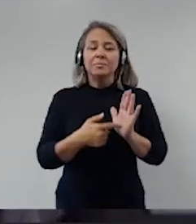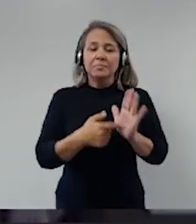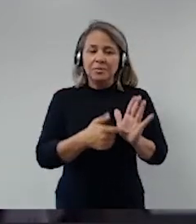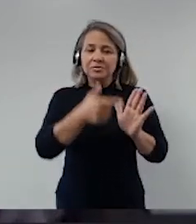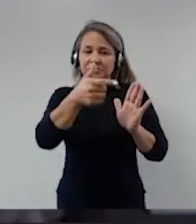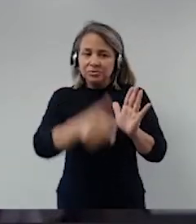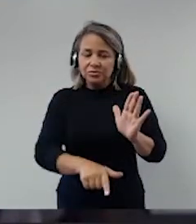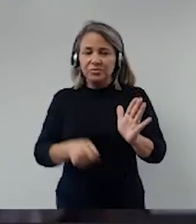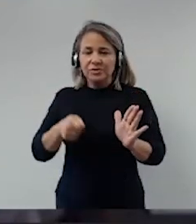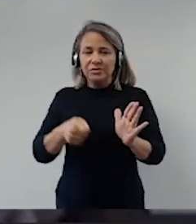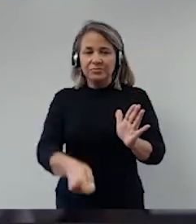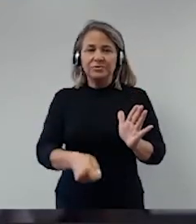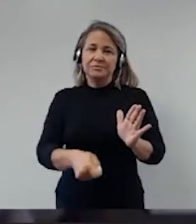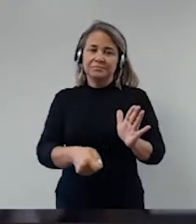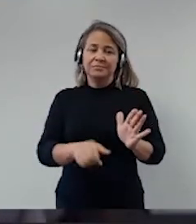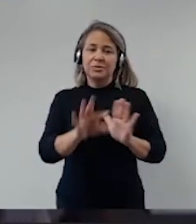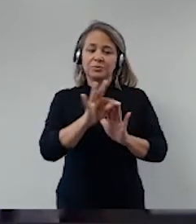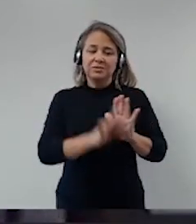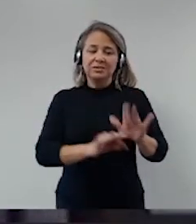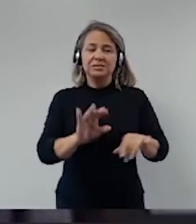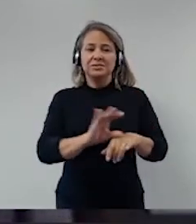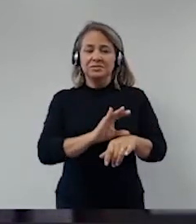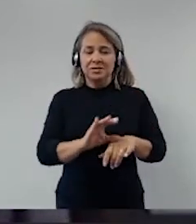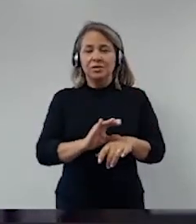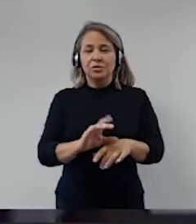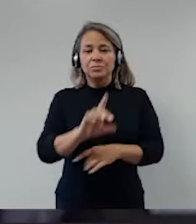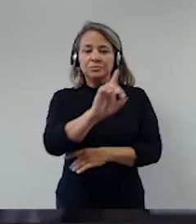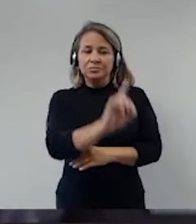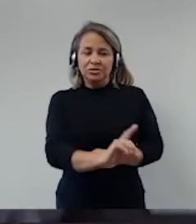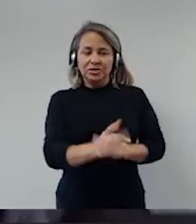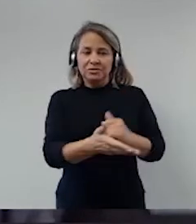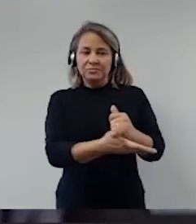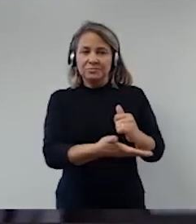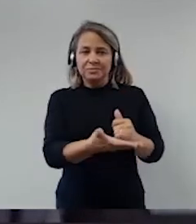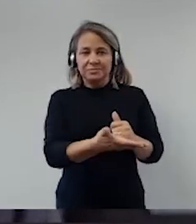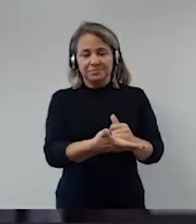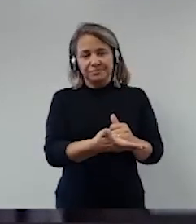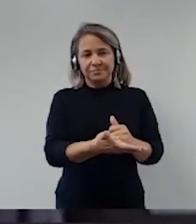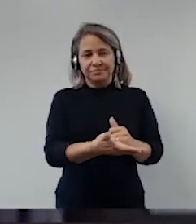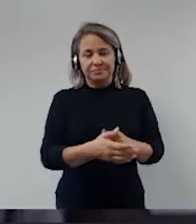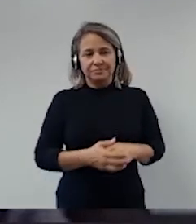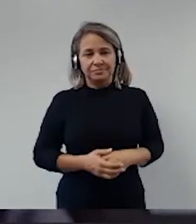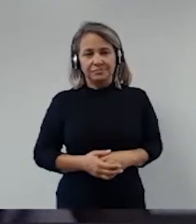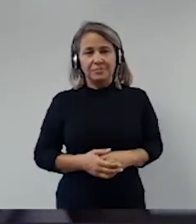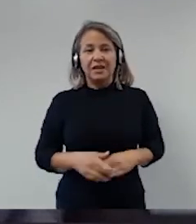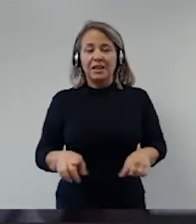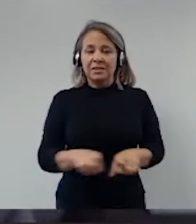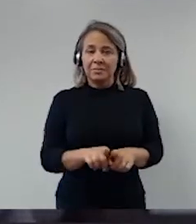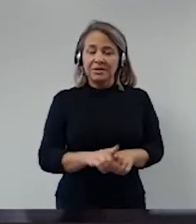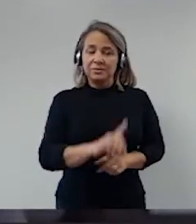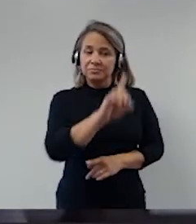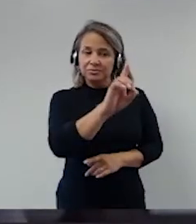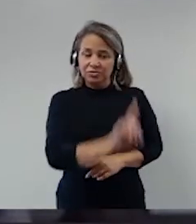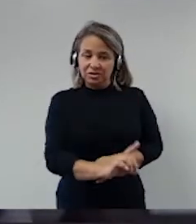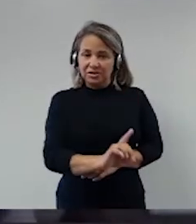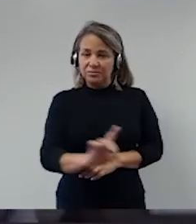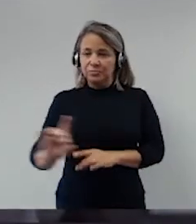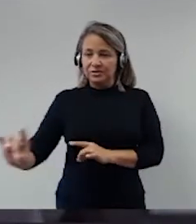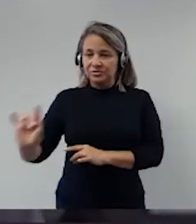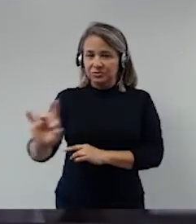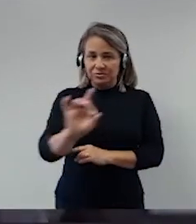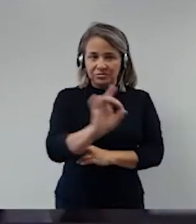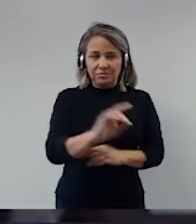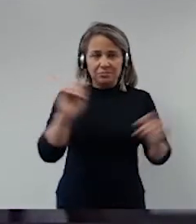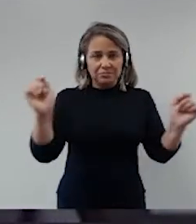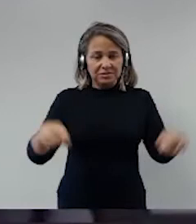o texto da Constituição como um direito fundamental, ainda que no direito individual você pudesse